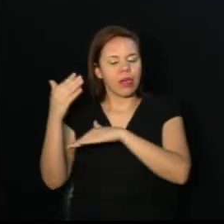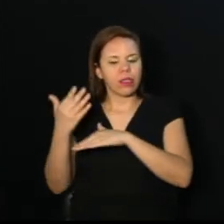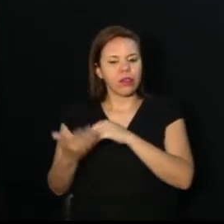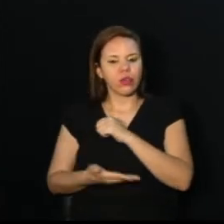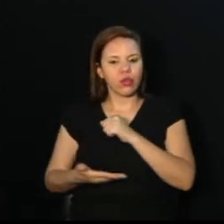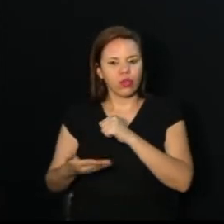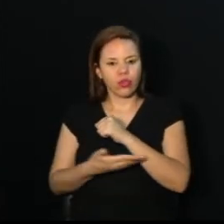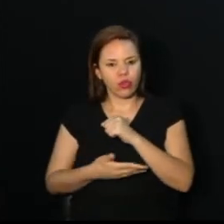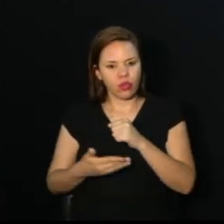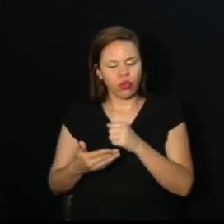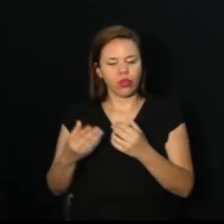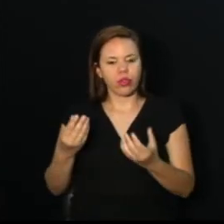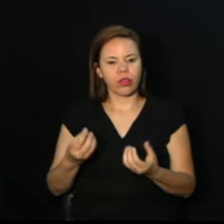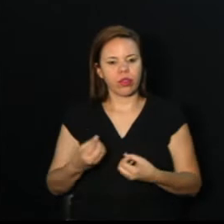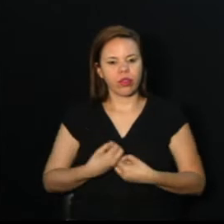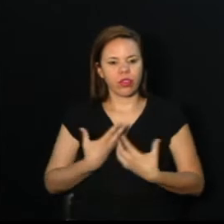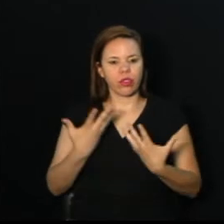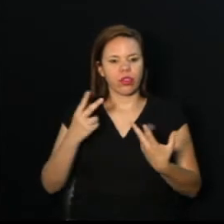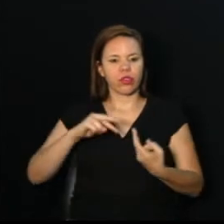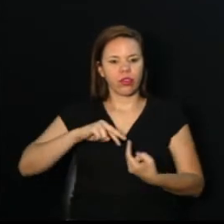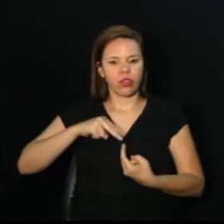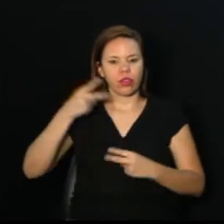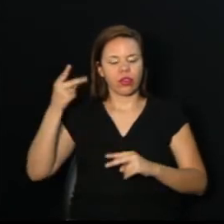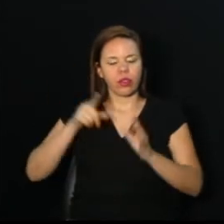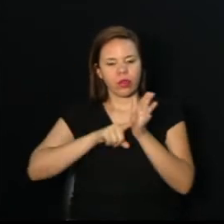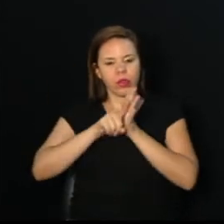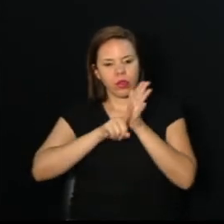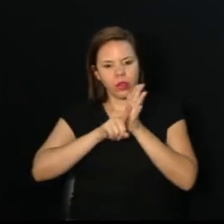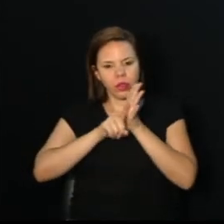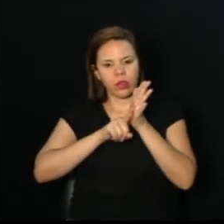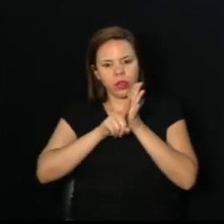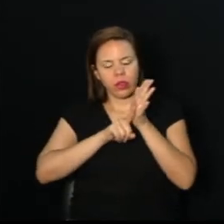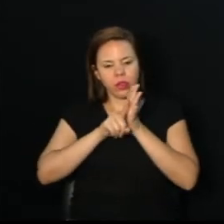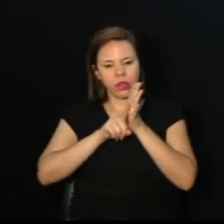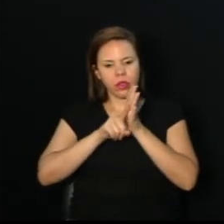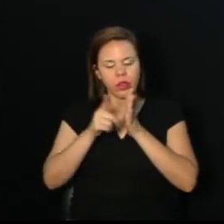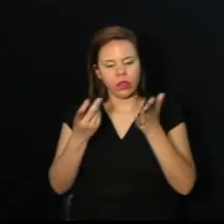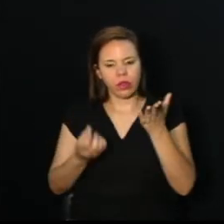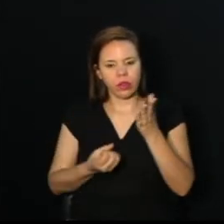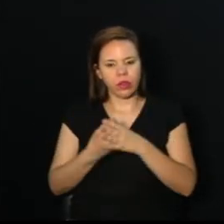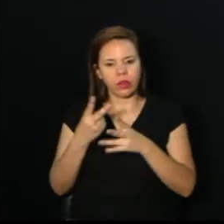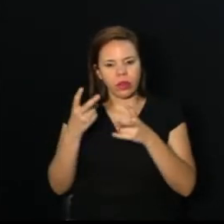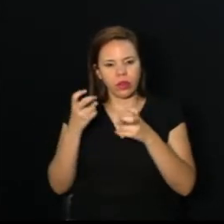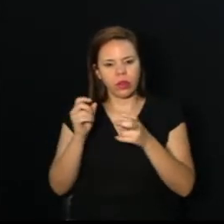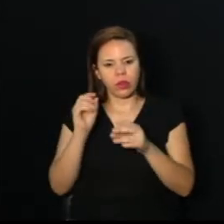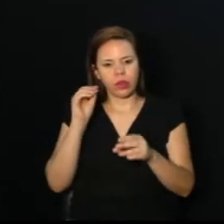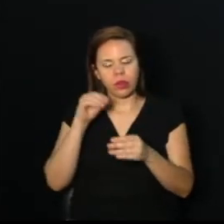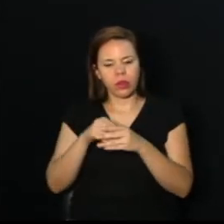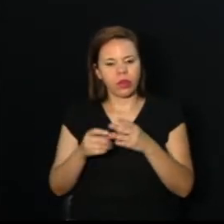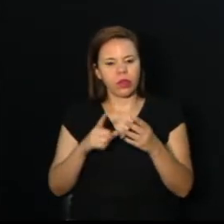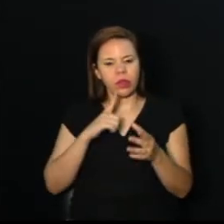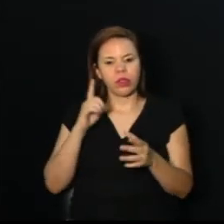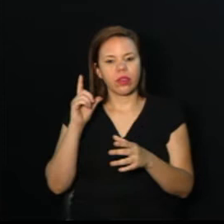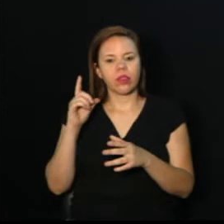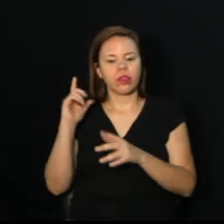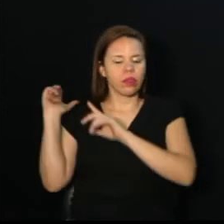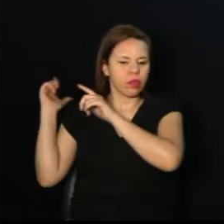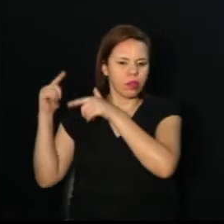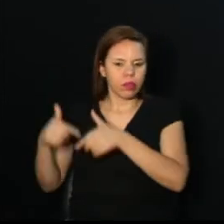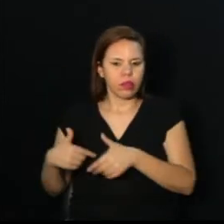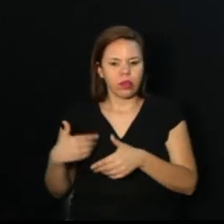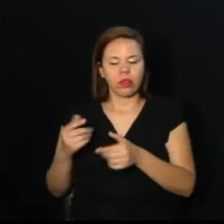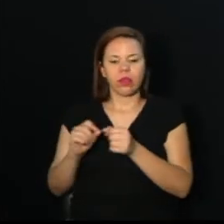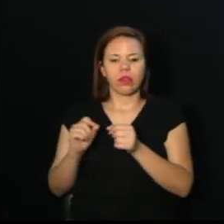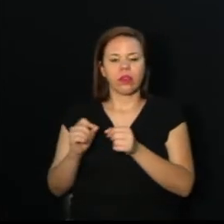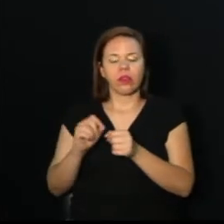base genética, estudar a genética da dislexia, estudar mais